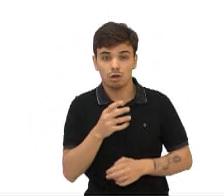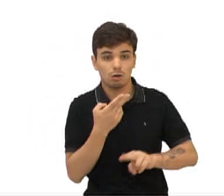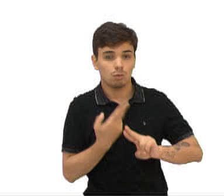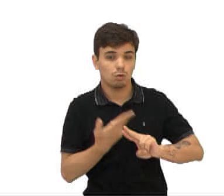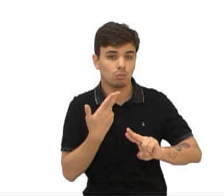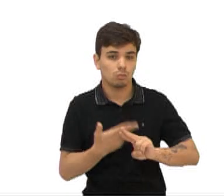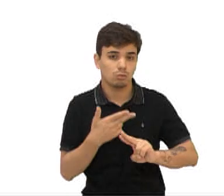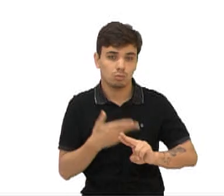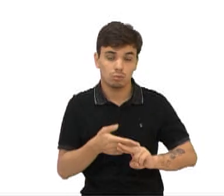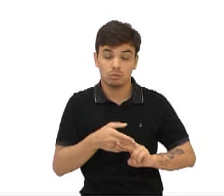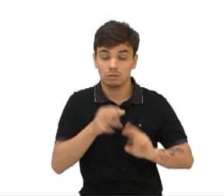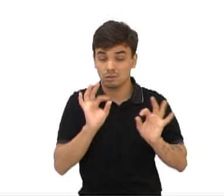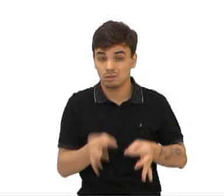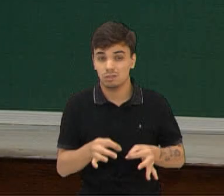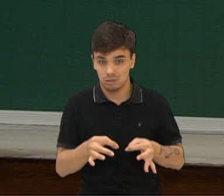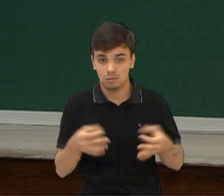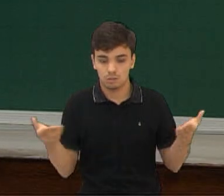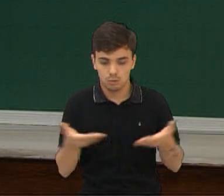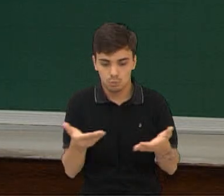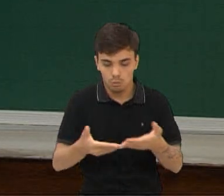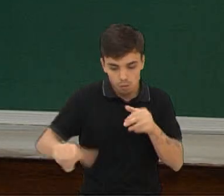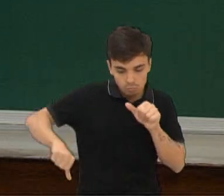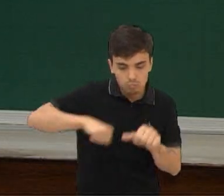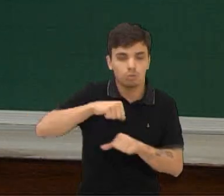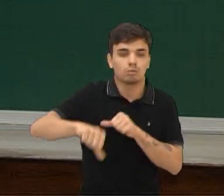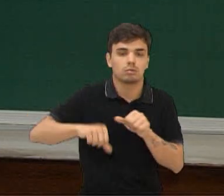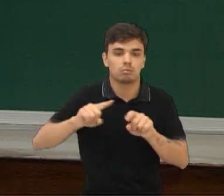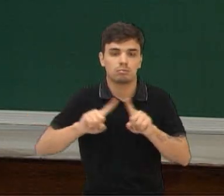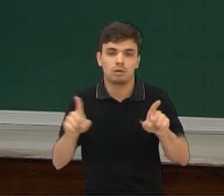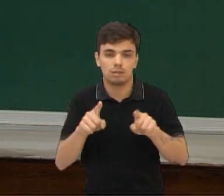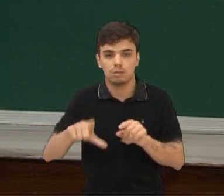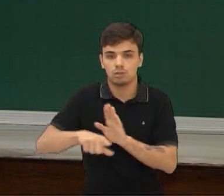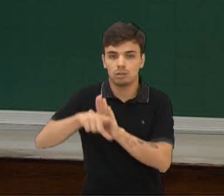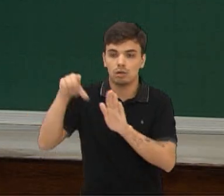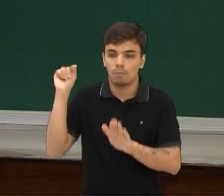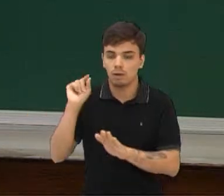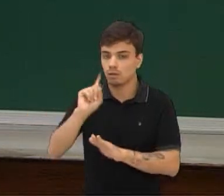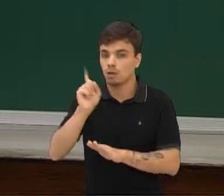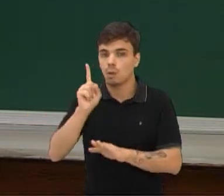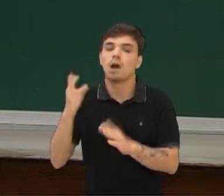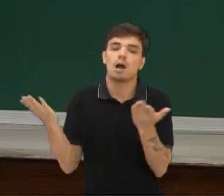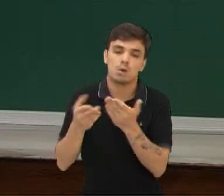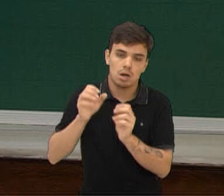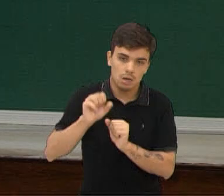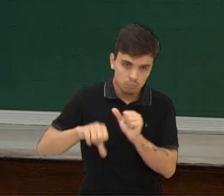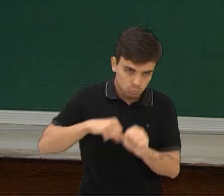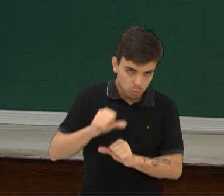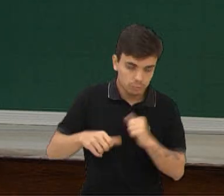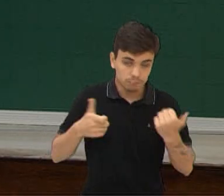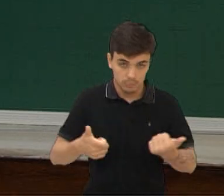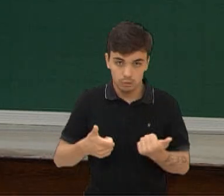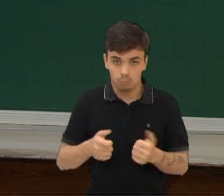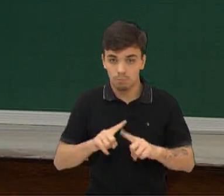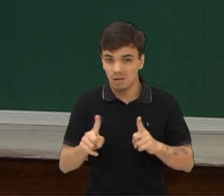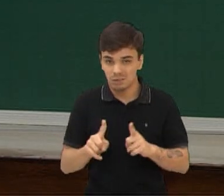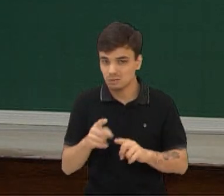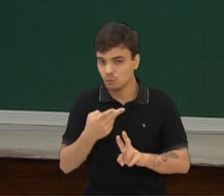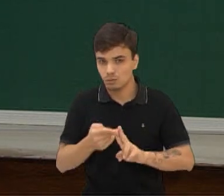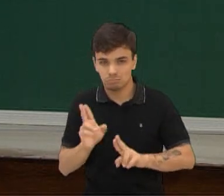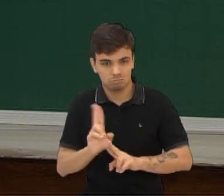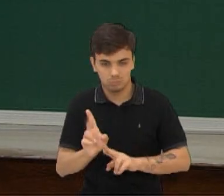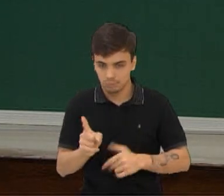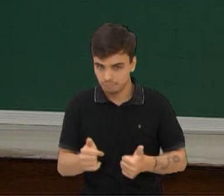for atualmente, mudando, né, que antigamente não era assim, só é assim agora, senão não use, tá? Toma muito